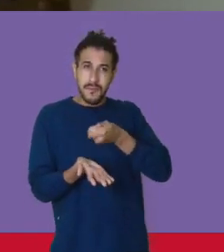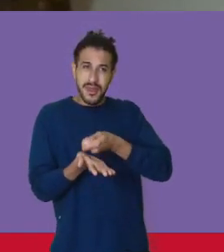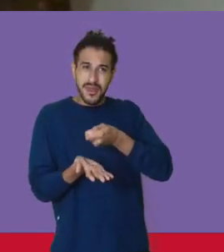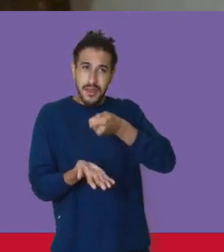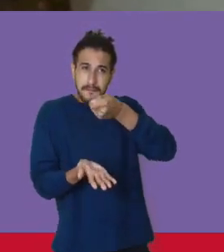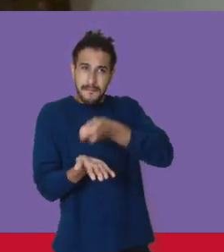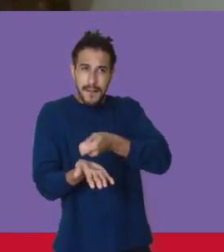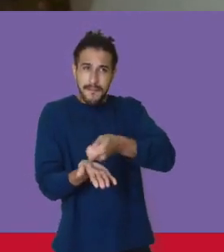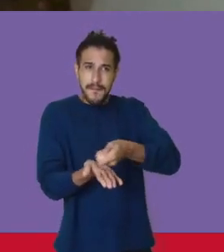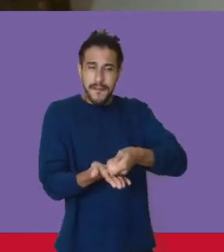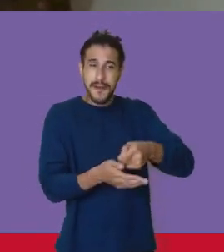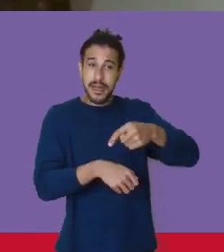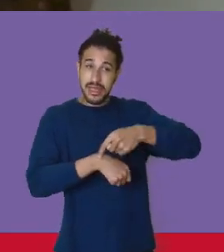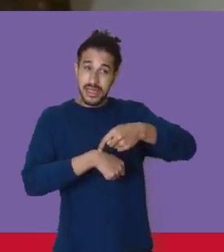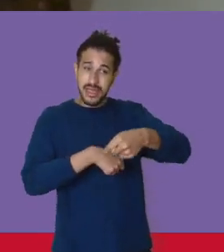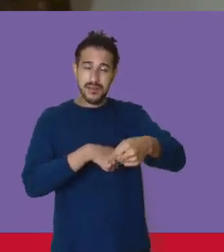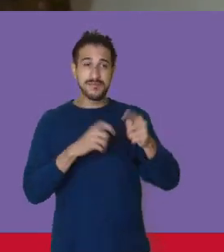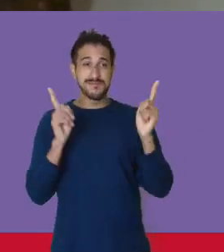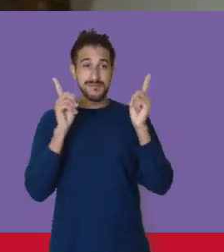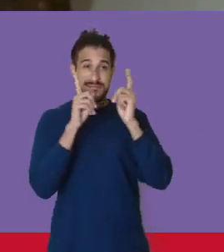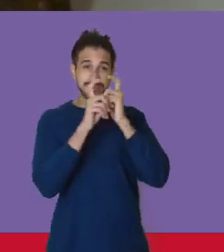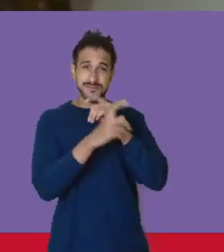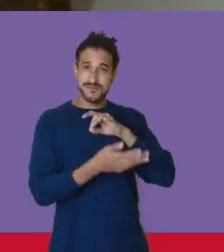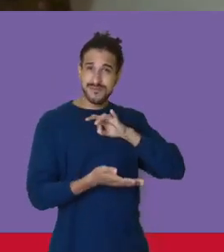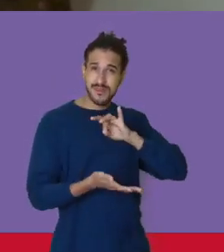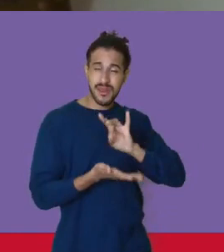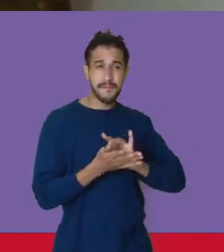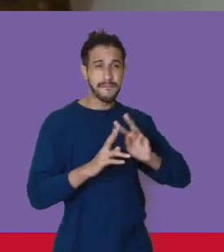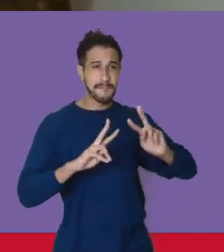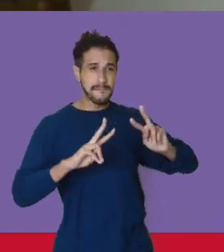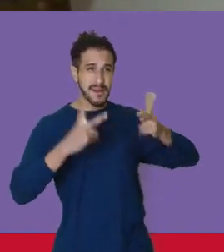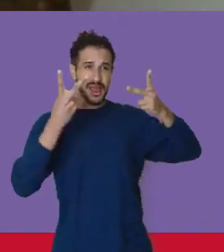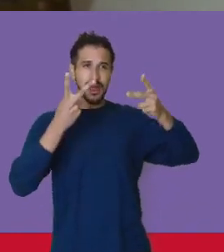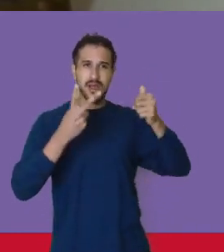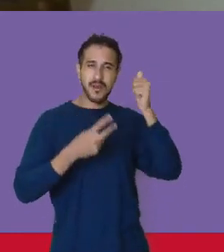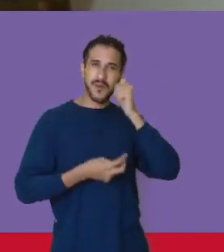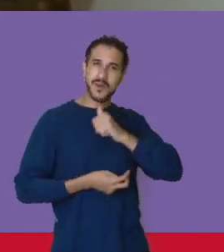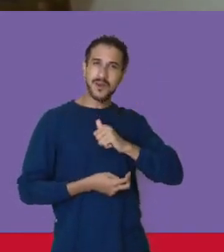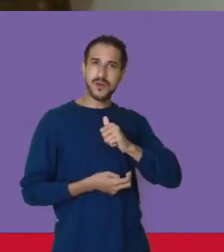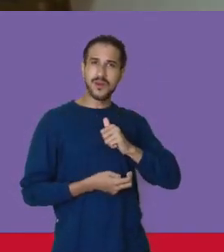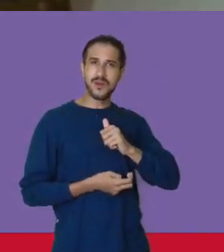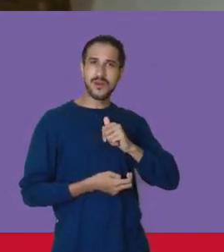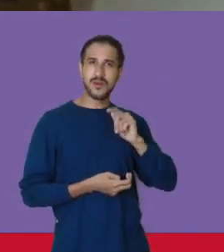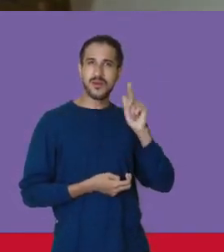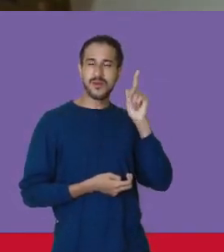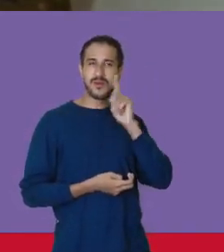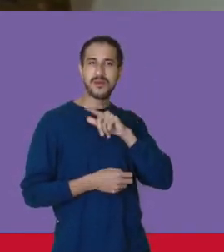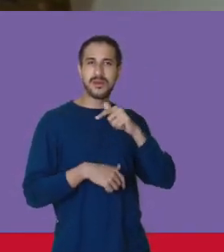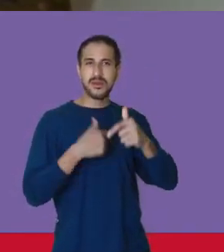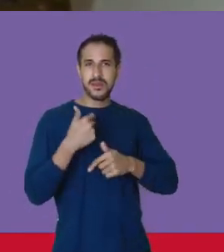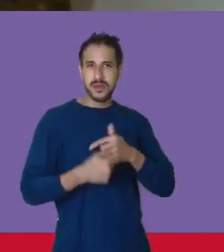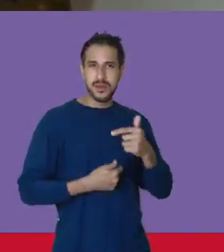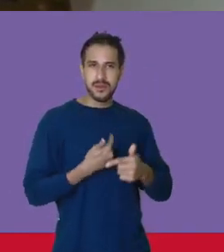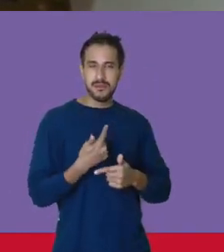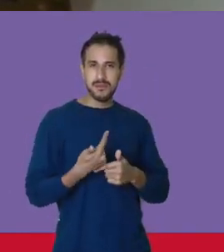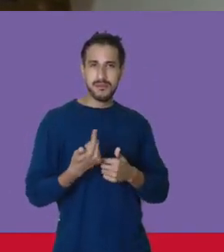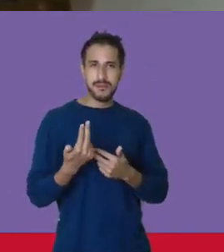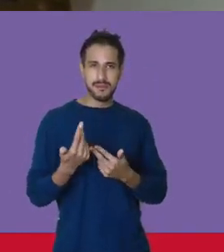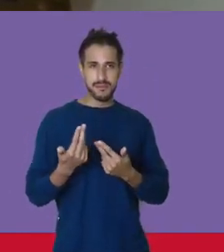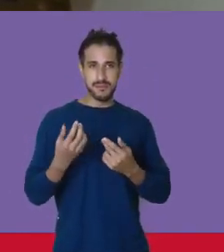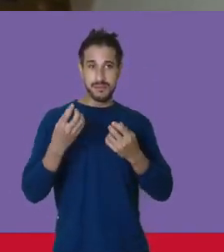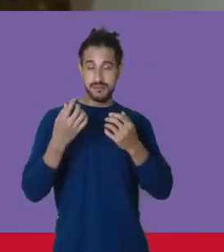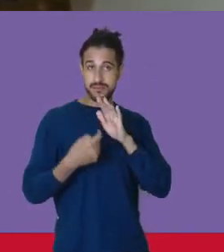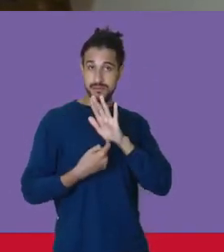contribuição dificultou enormemente para as mulheres chegarem à aposentadoria. Como disse